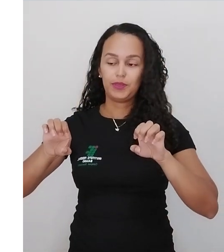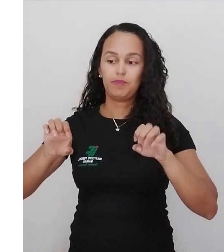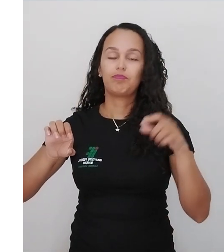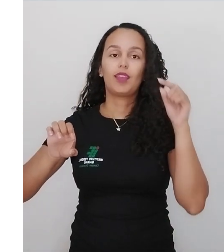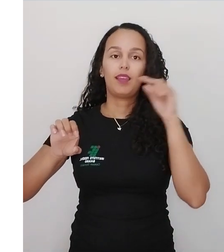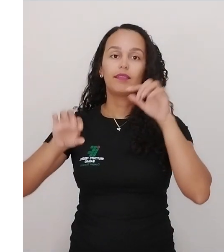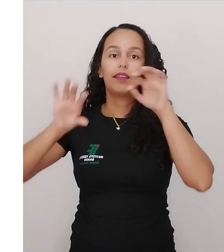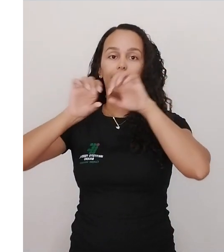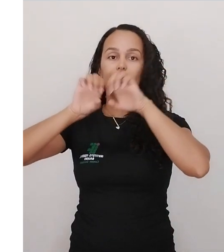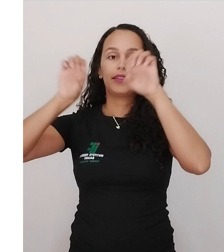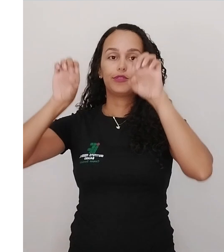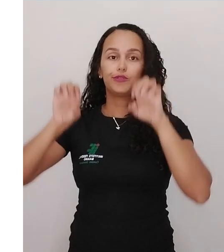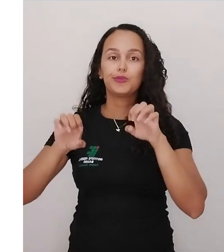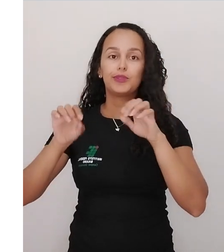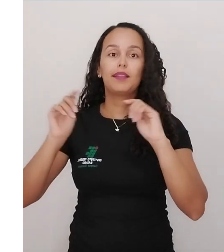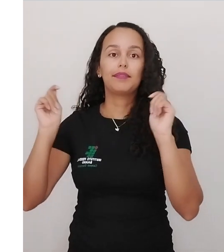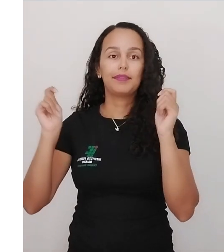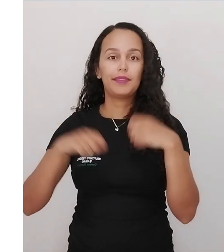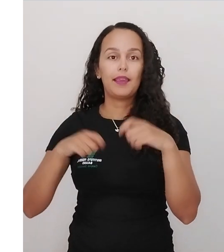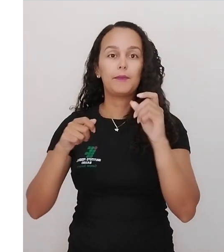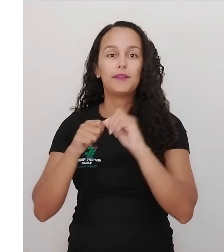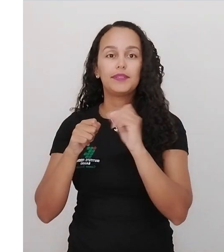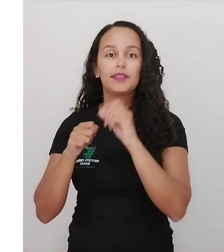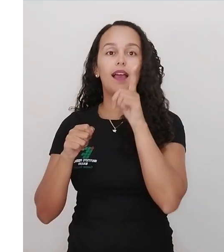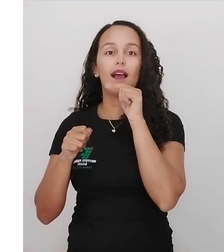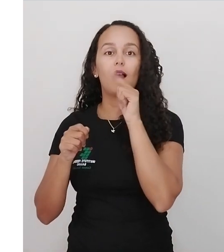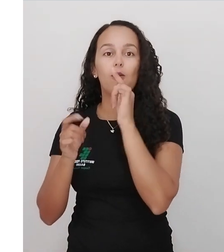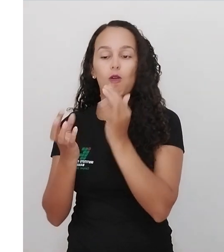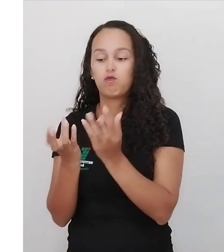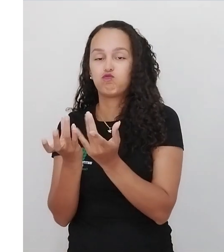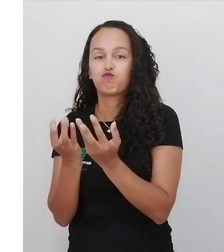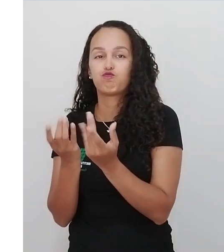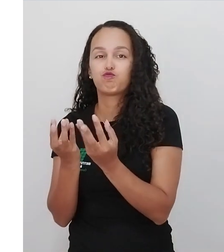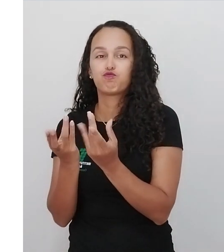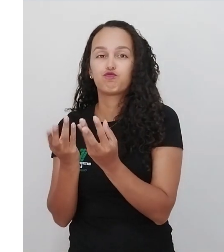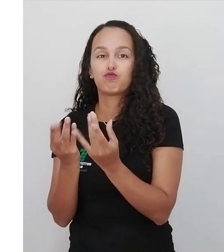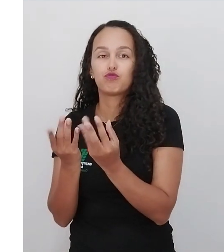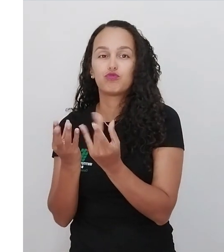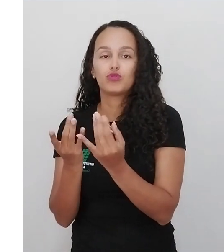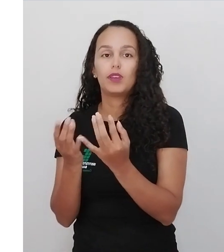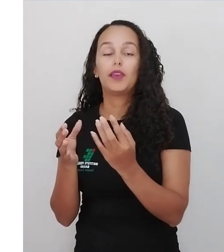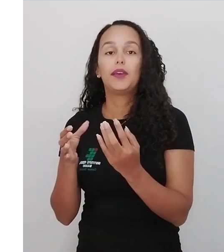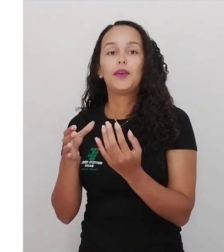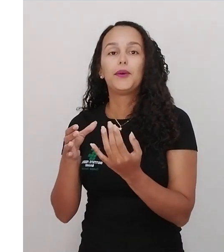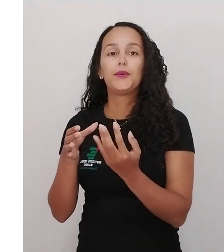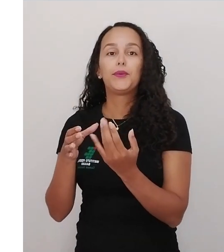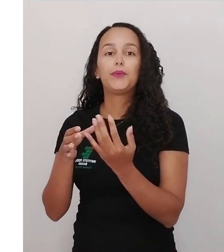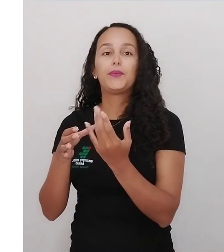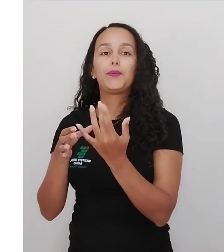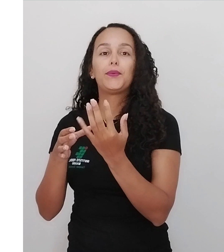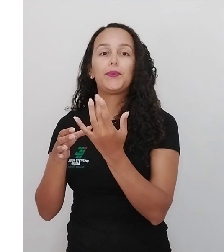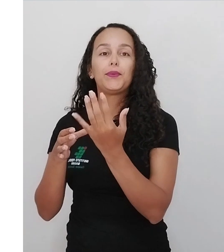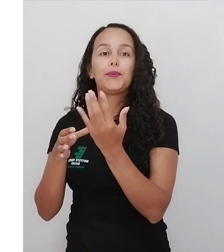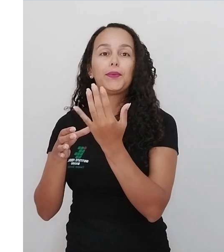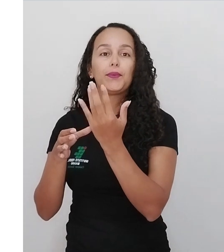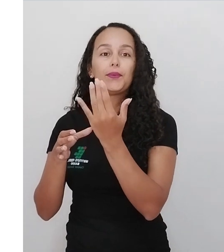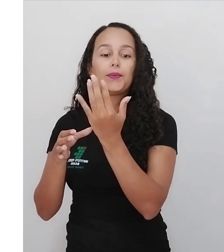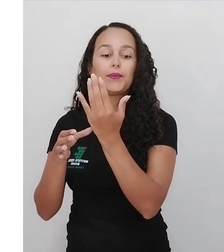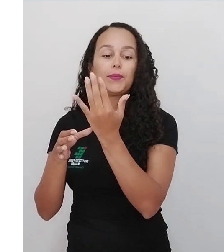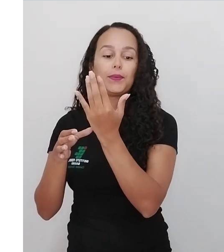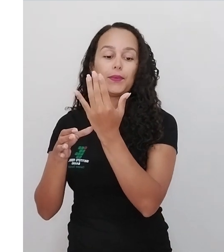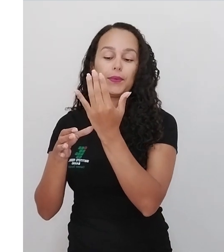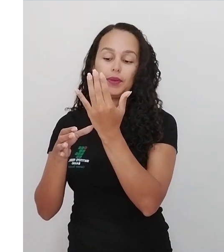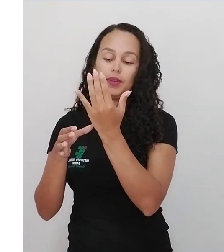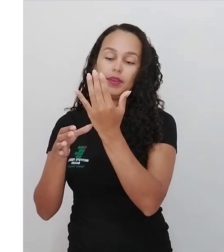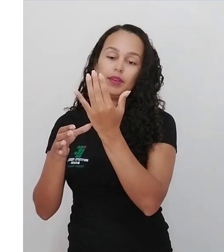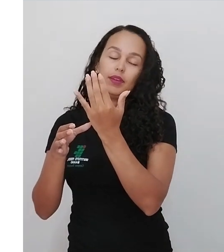água. Esse vapor ele subia e era levado até um outro local onde aconteciam